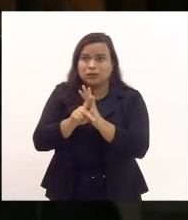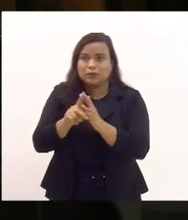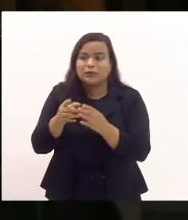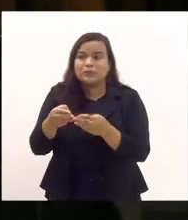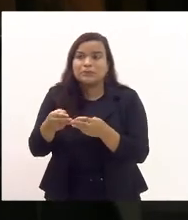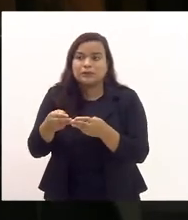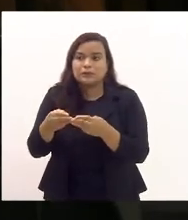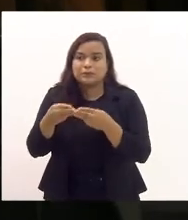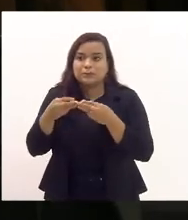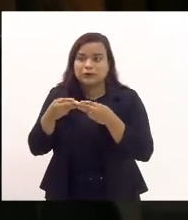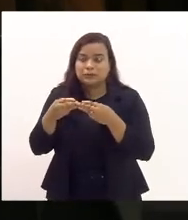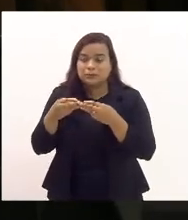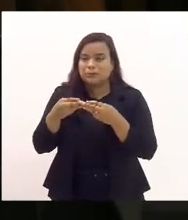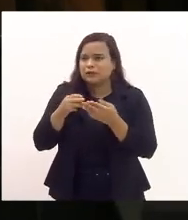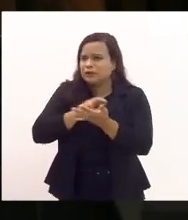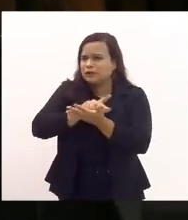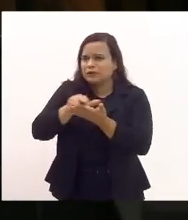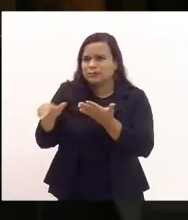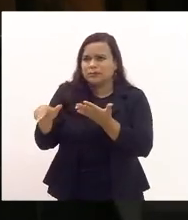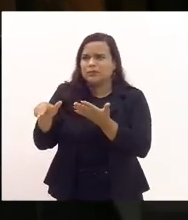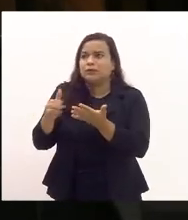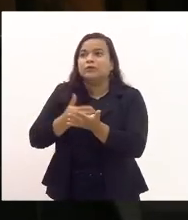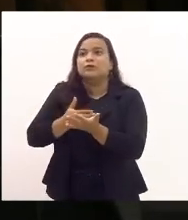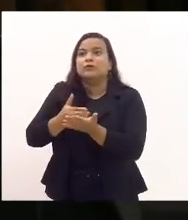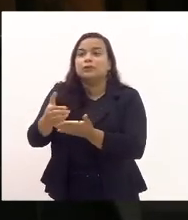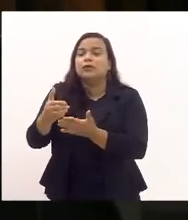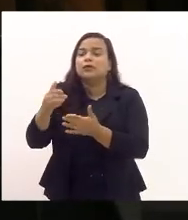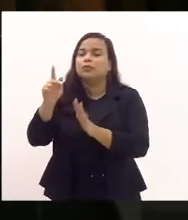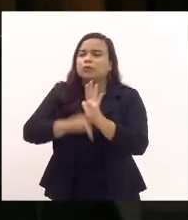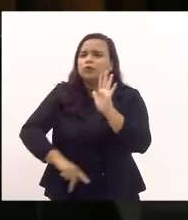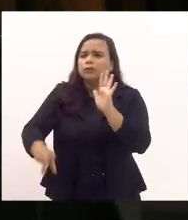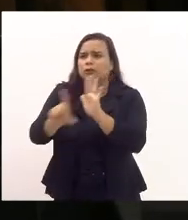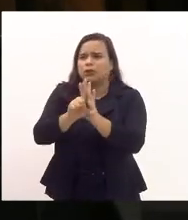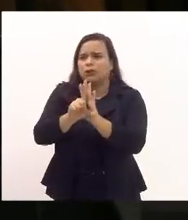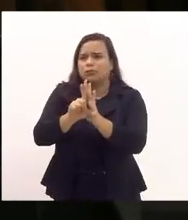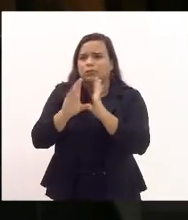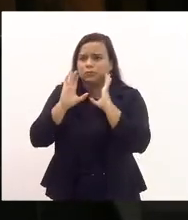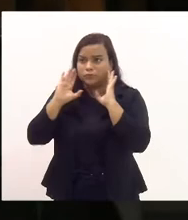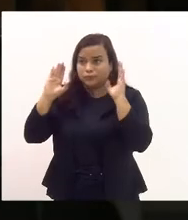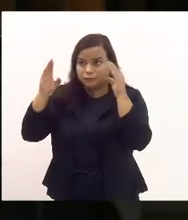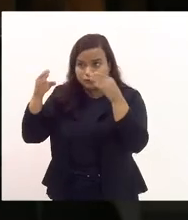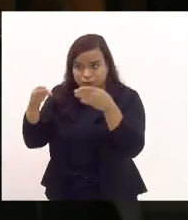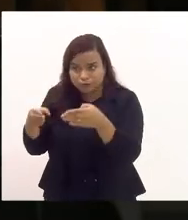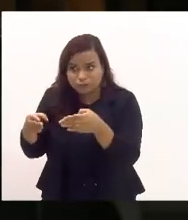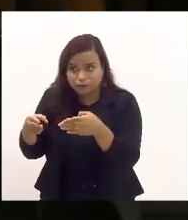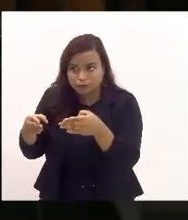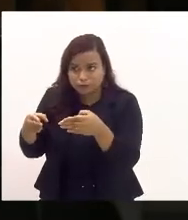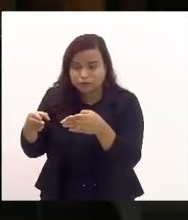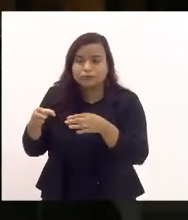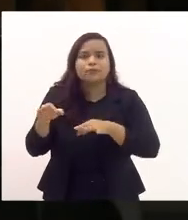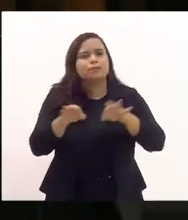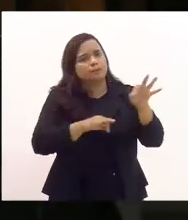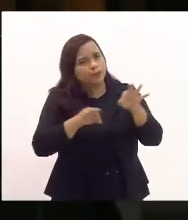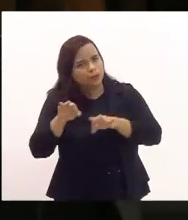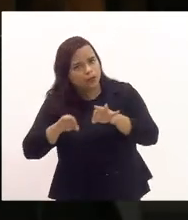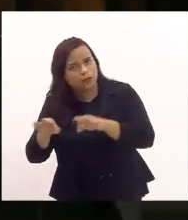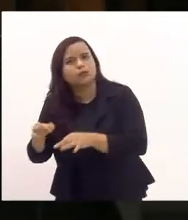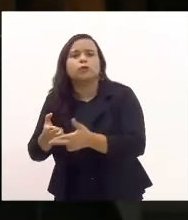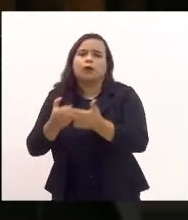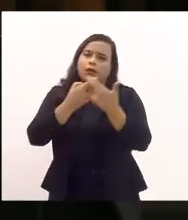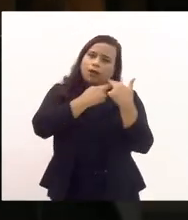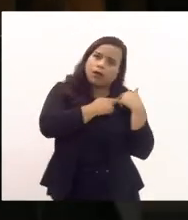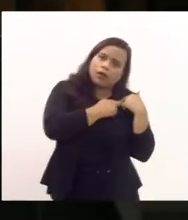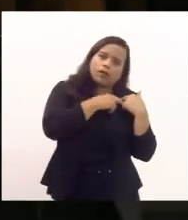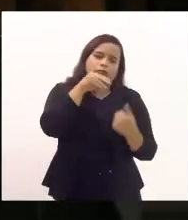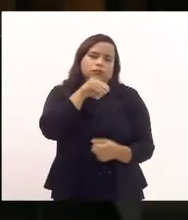sancionado projeto de lei que vise qualquer plano de cargos e